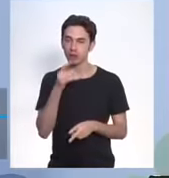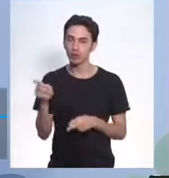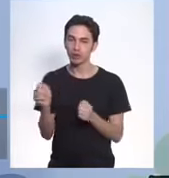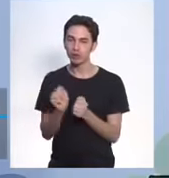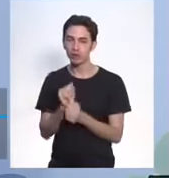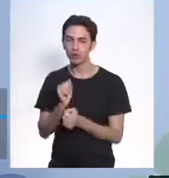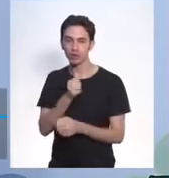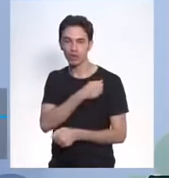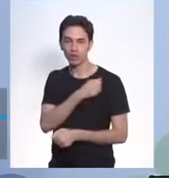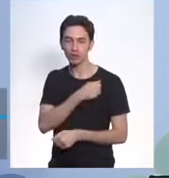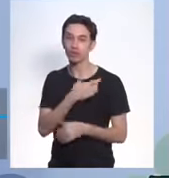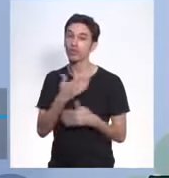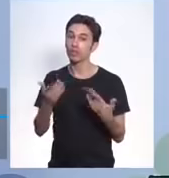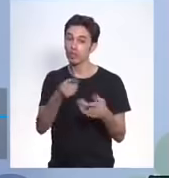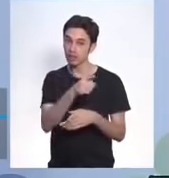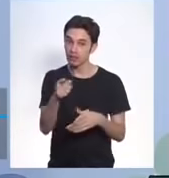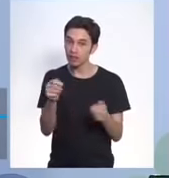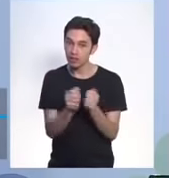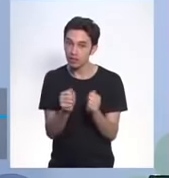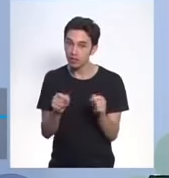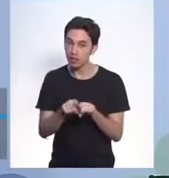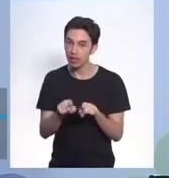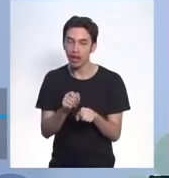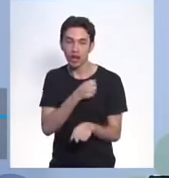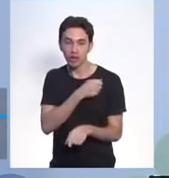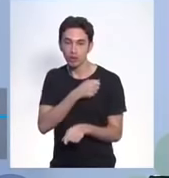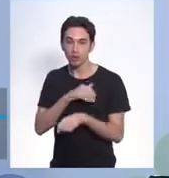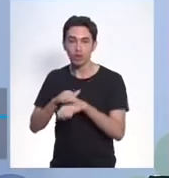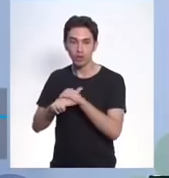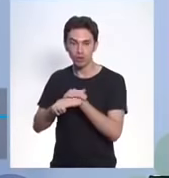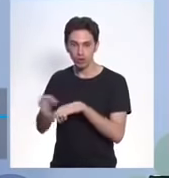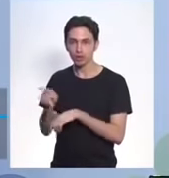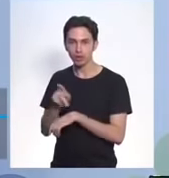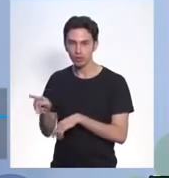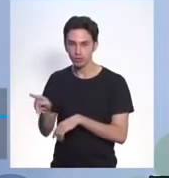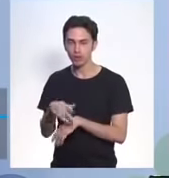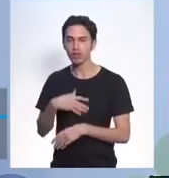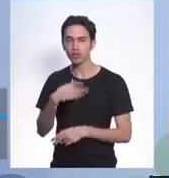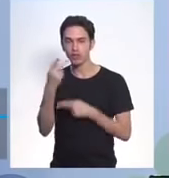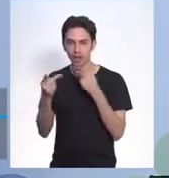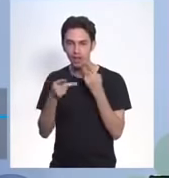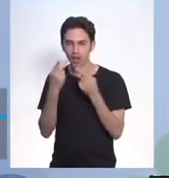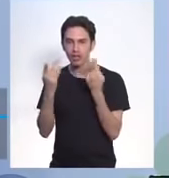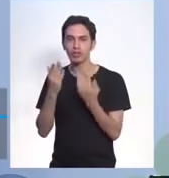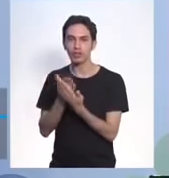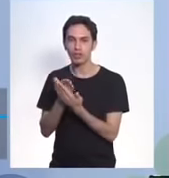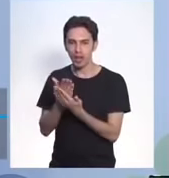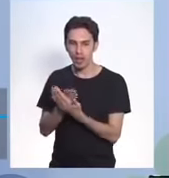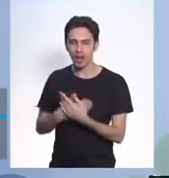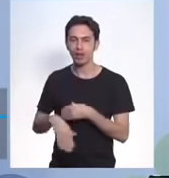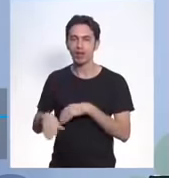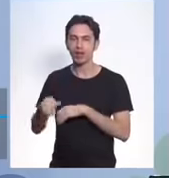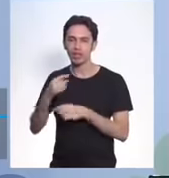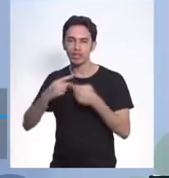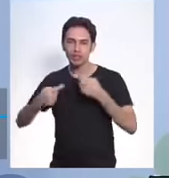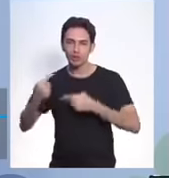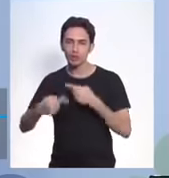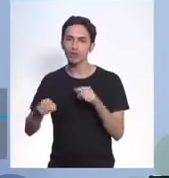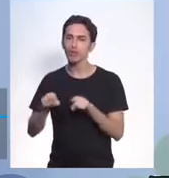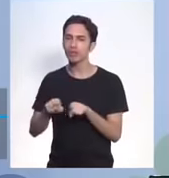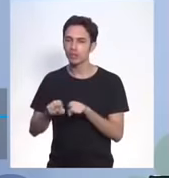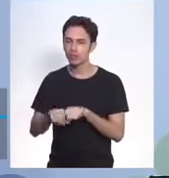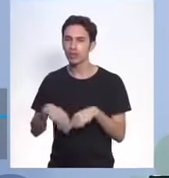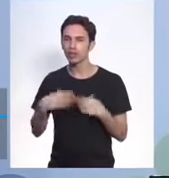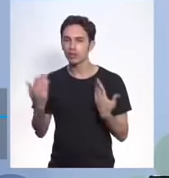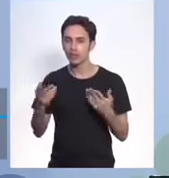e alunos por favor aí ó coloquem fala é que sou professor comentem sobre a aula fale e discuta aí